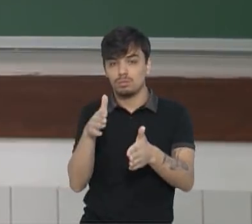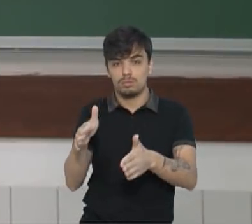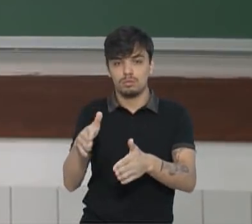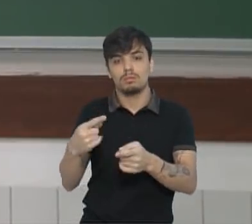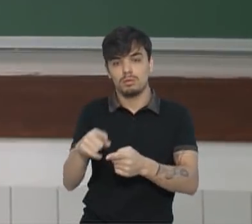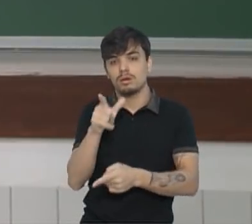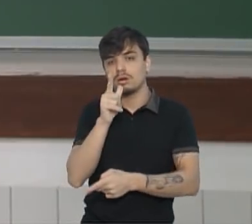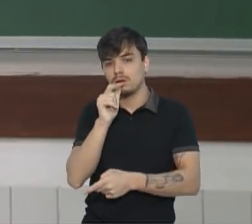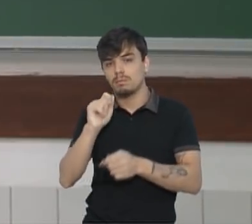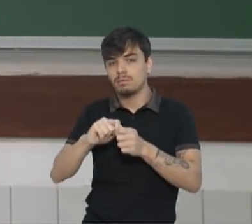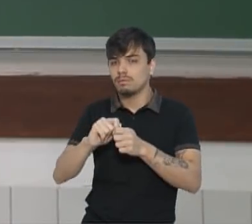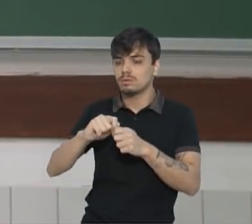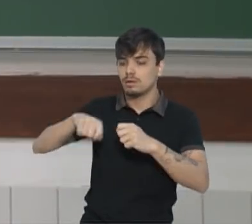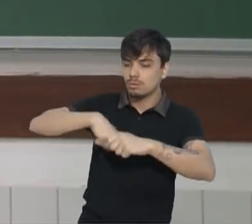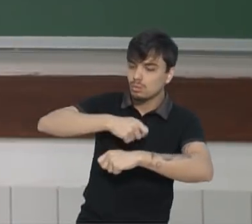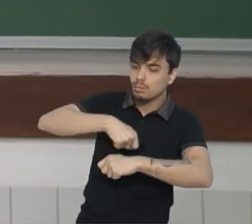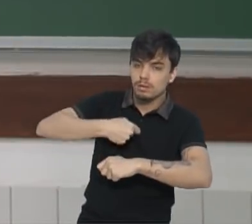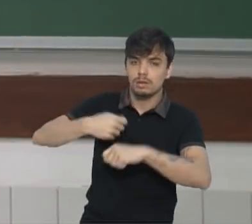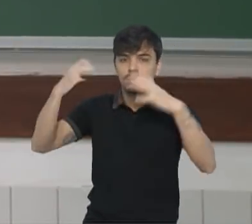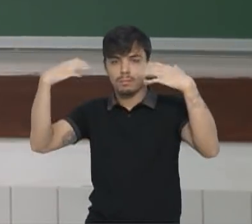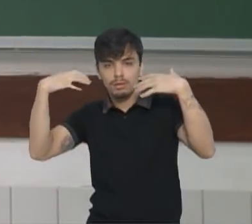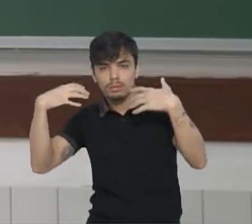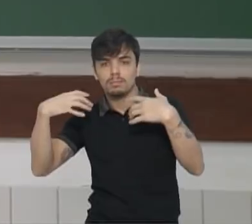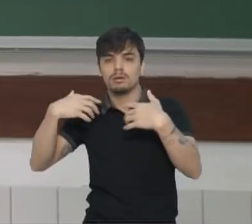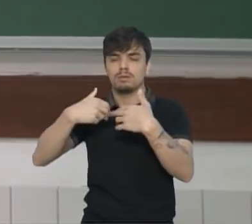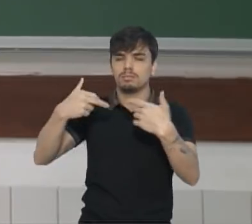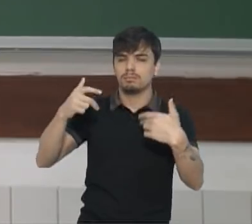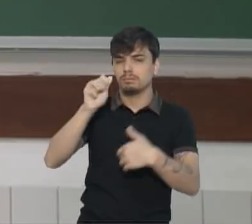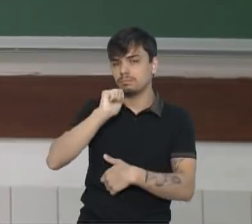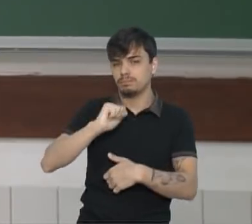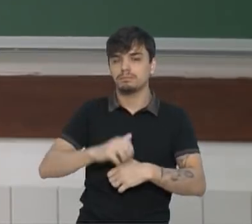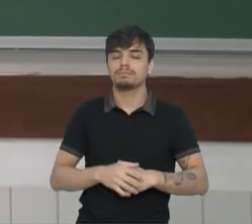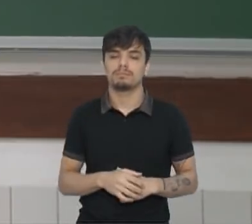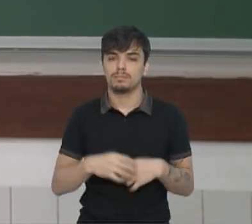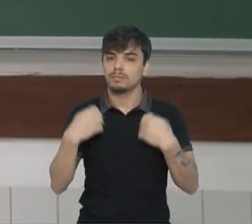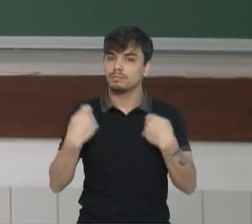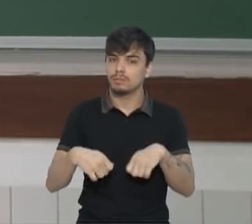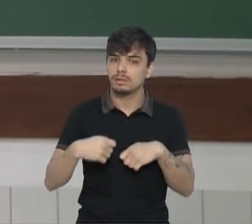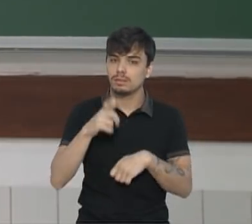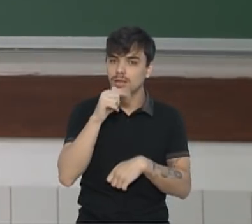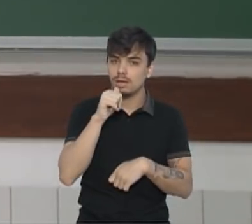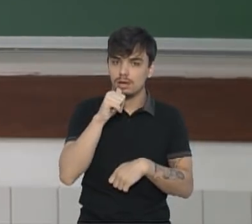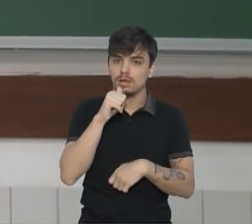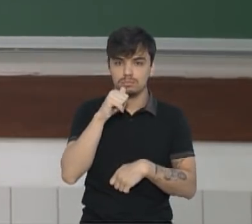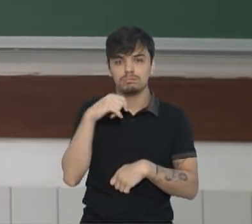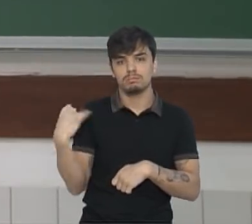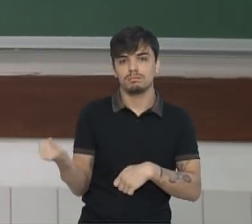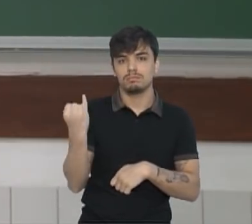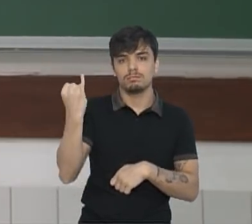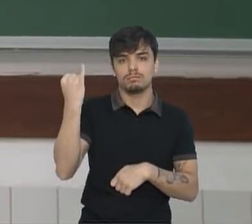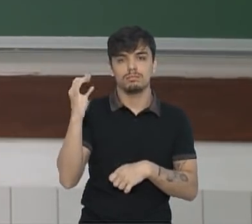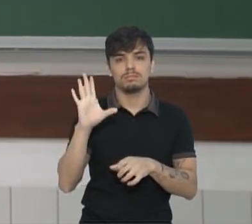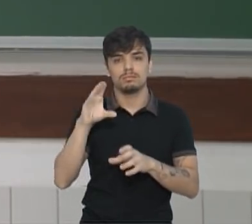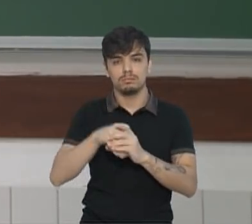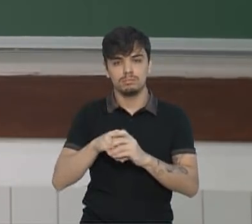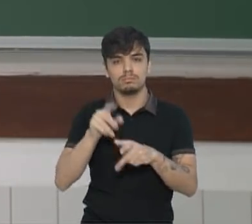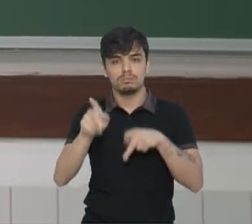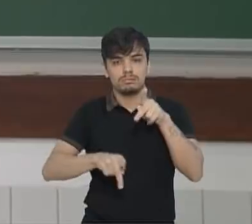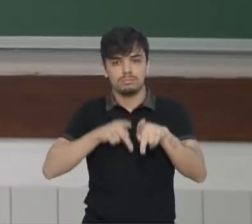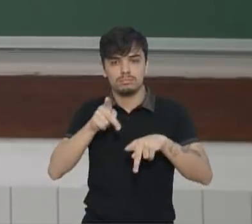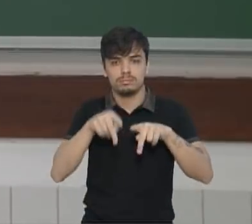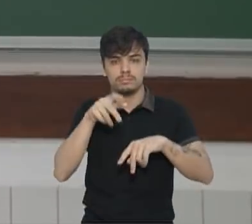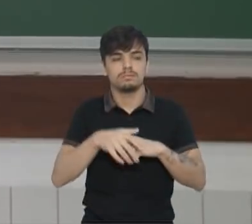precisavam de água para fazer comida, para tomar banho, para beber. Então, a necessidade de água era uma coisa eminente dentro dessas populações aí.